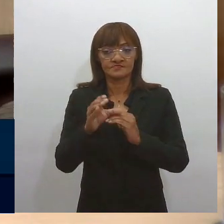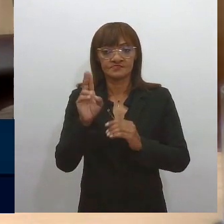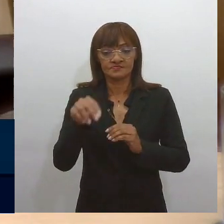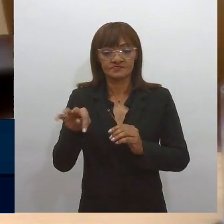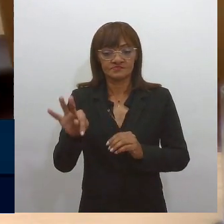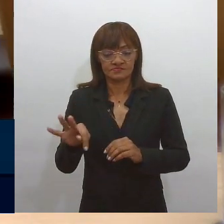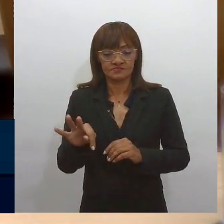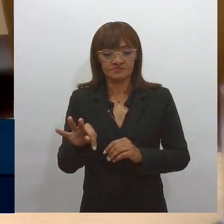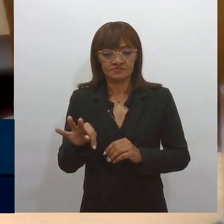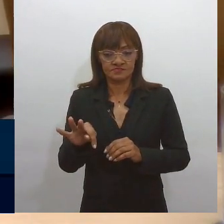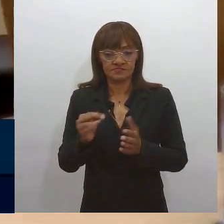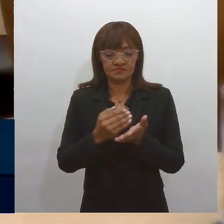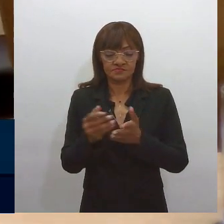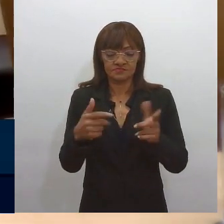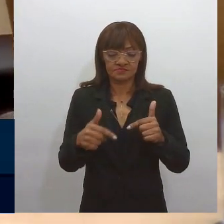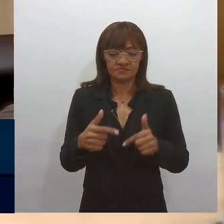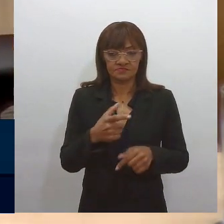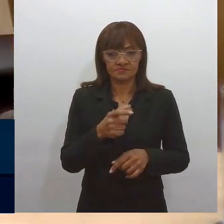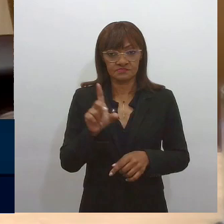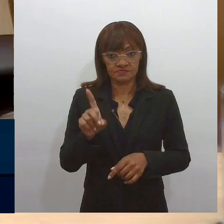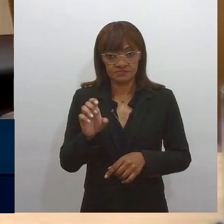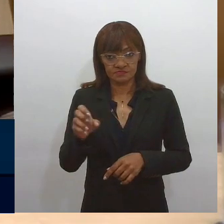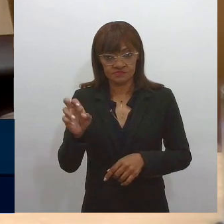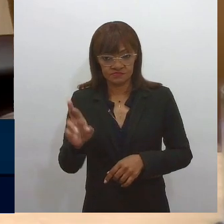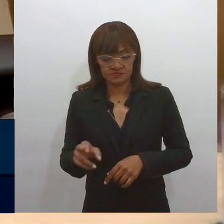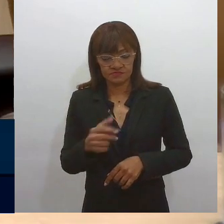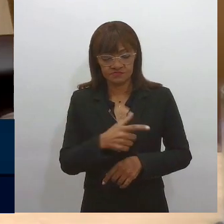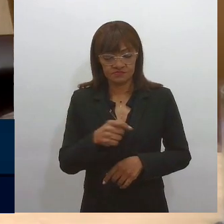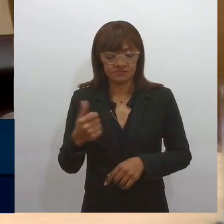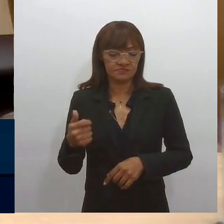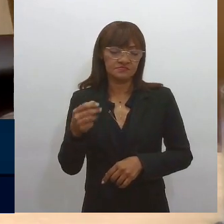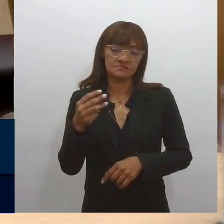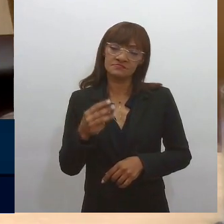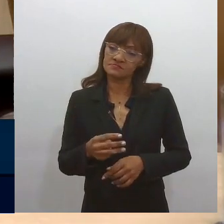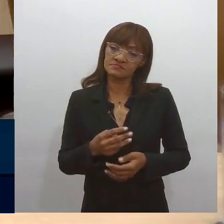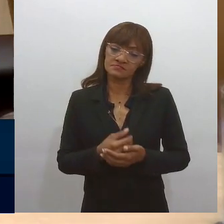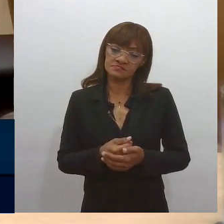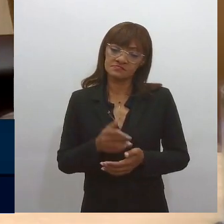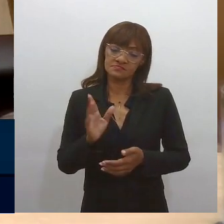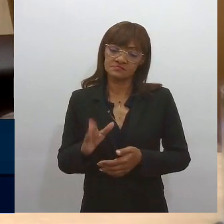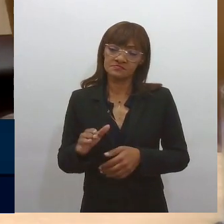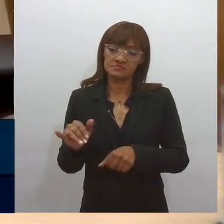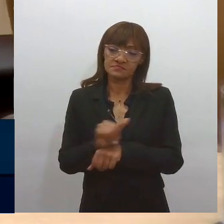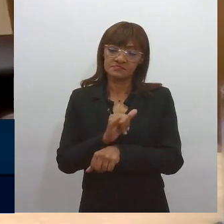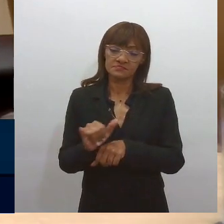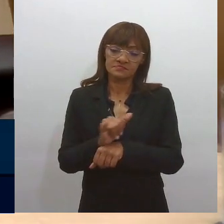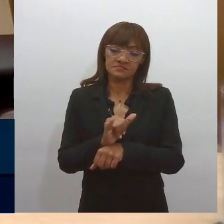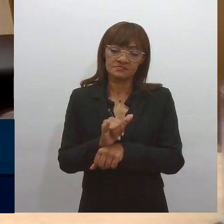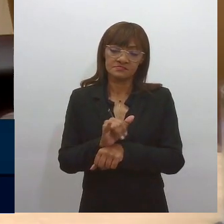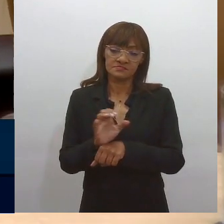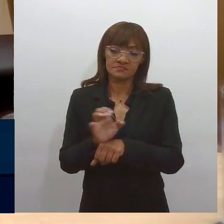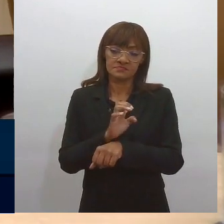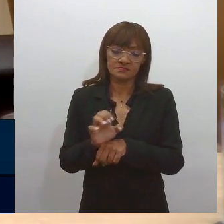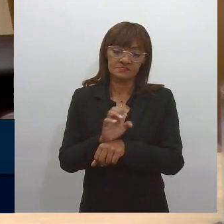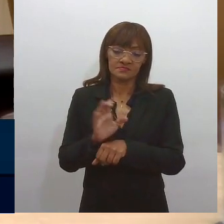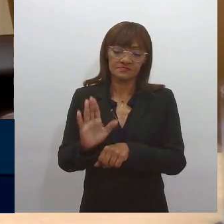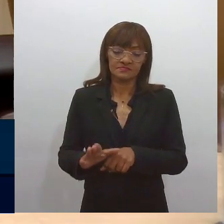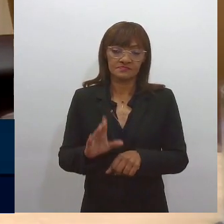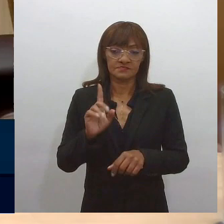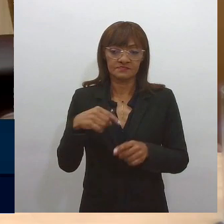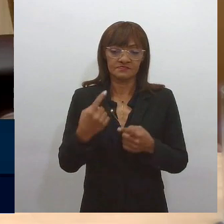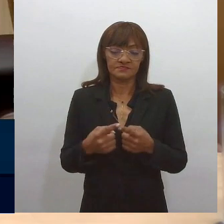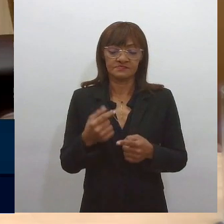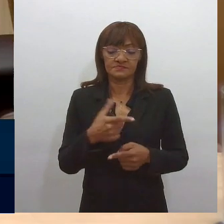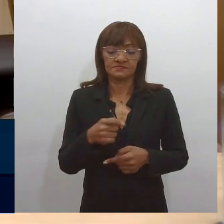estagiário na gerência de conservação em 2017 assumiu como gerente da gerência de conservação do